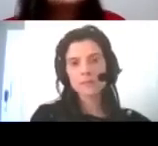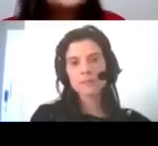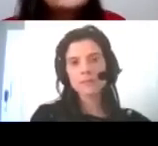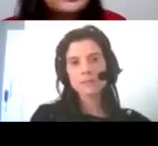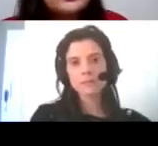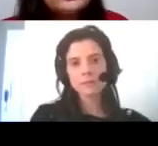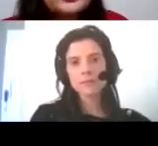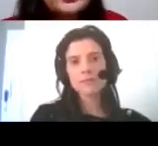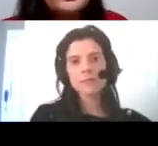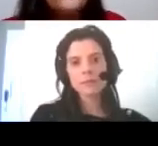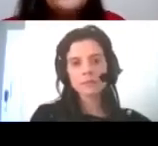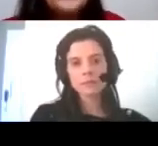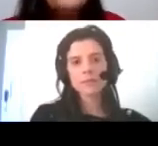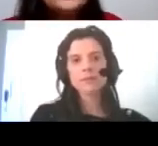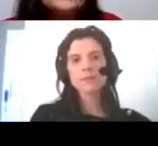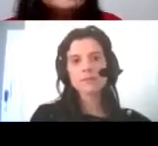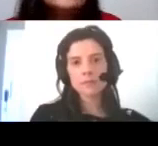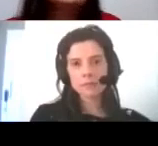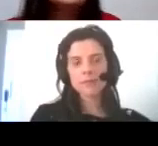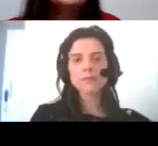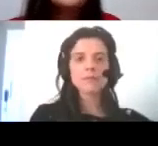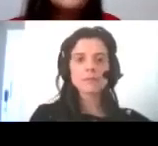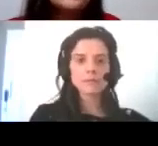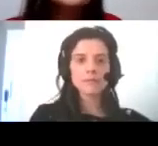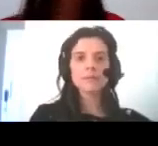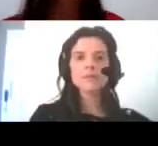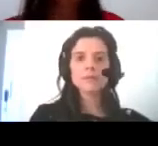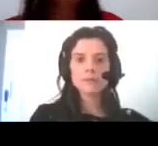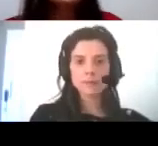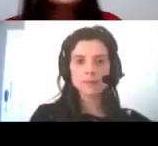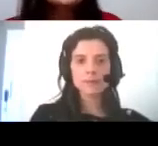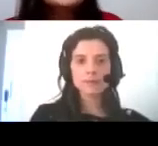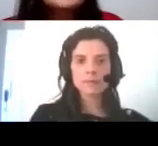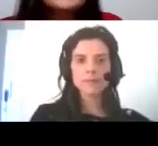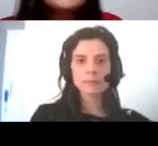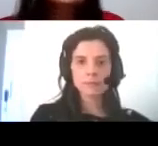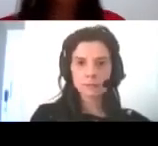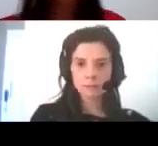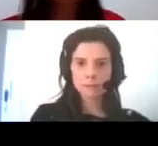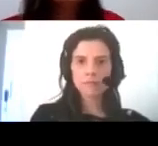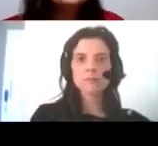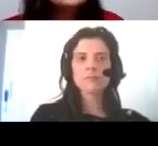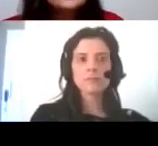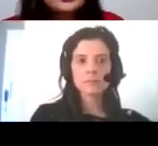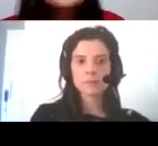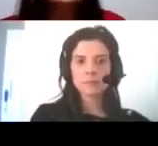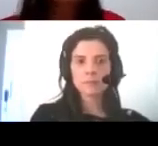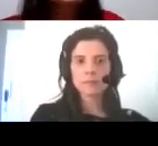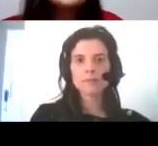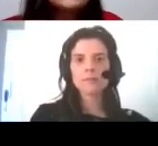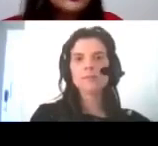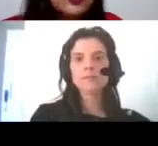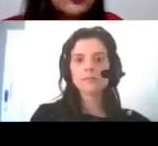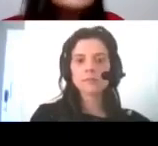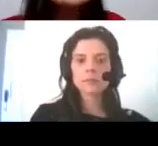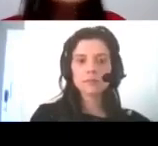sido muito utilizado porque é um caminho que o cidadão pode fazer sua manifestação, fazer sua queixa, fazer